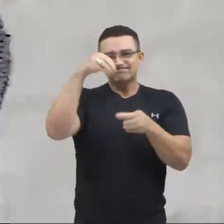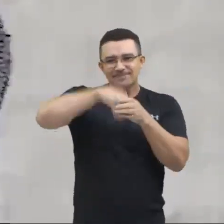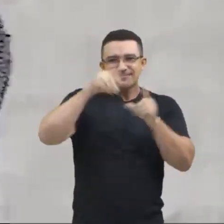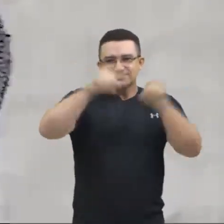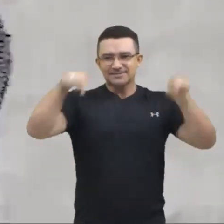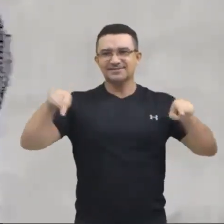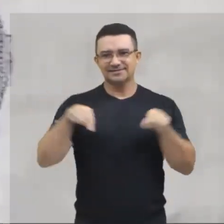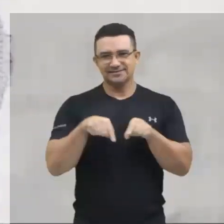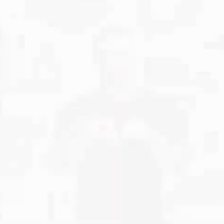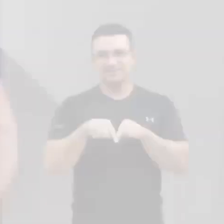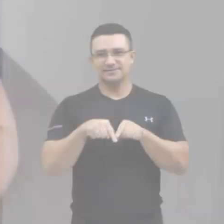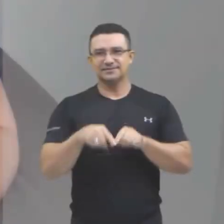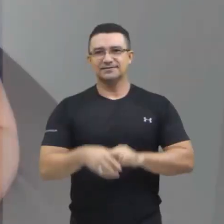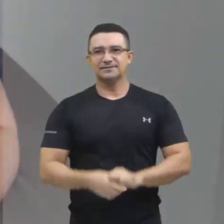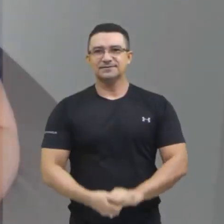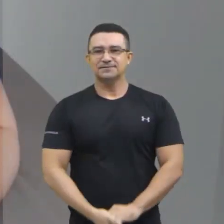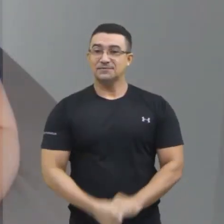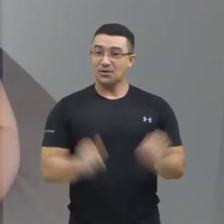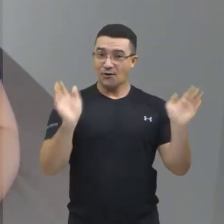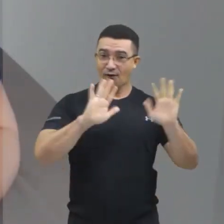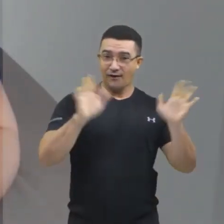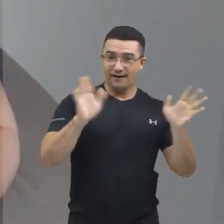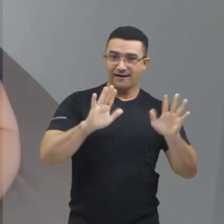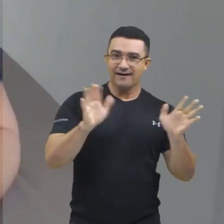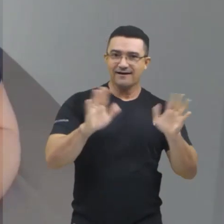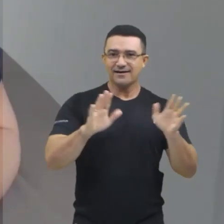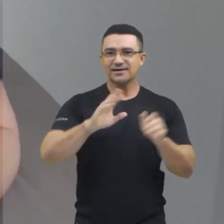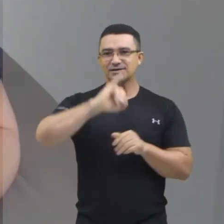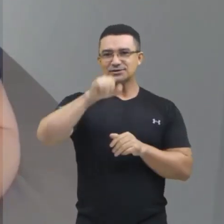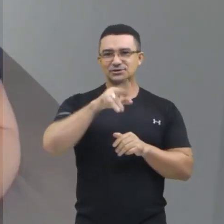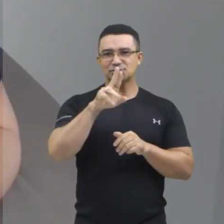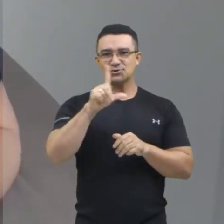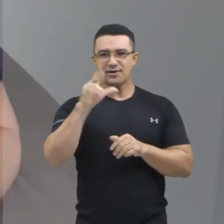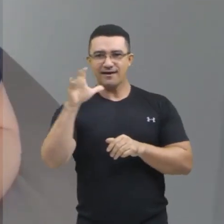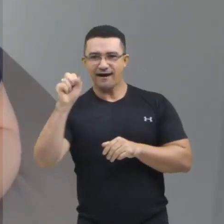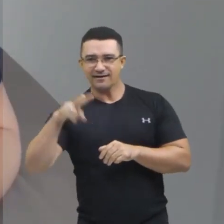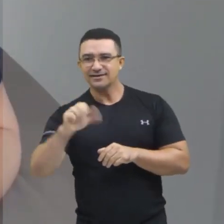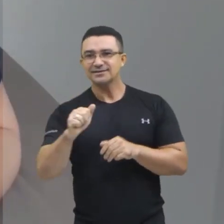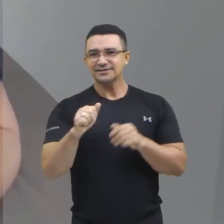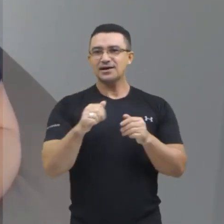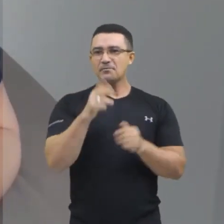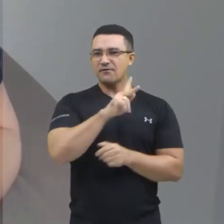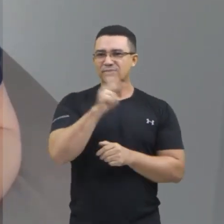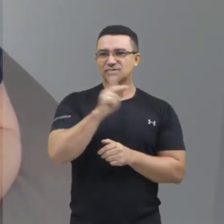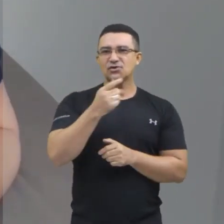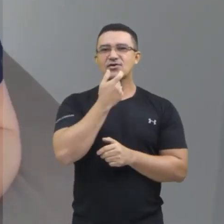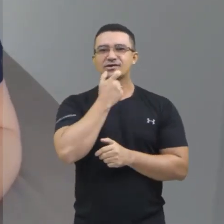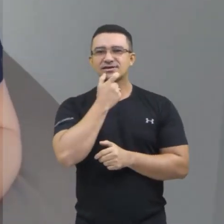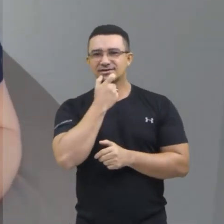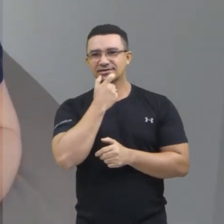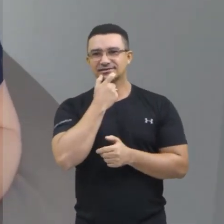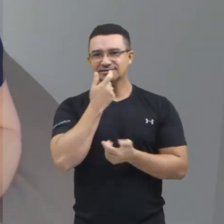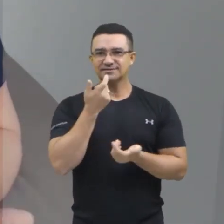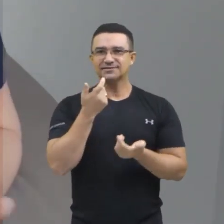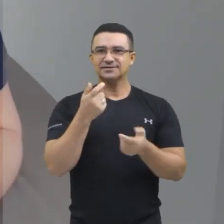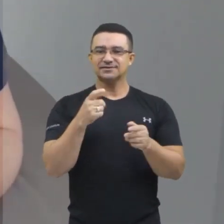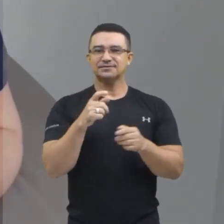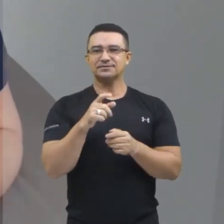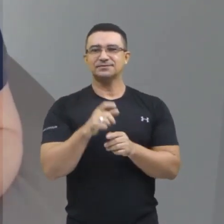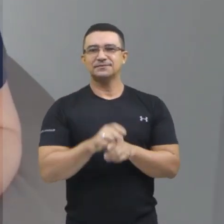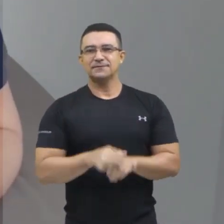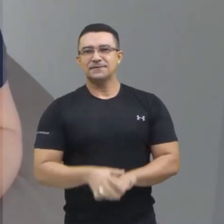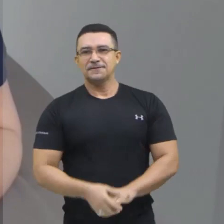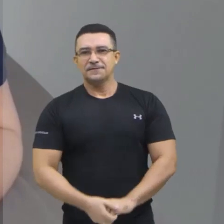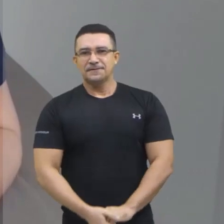aula. Olá, sou a teacher Juliane, sou professora de língua inglesa da Escola Estadual de Tempo Integral, professora Jacimata